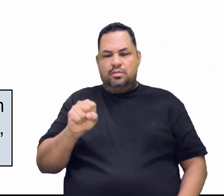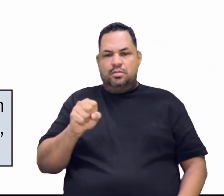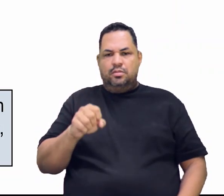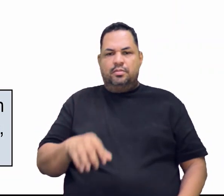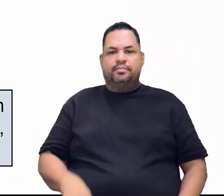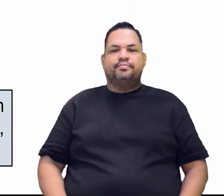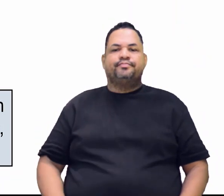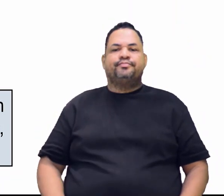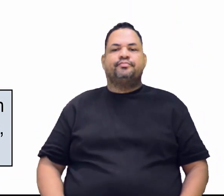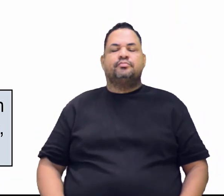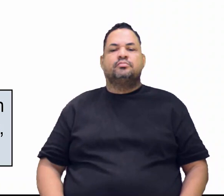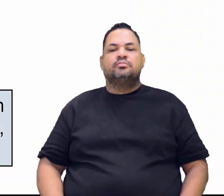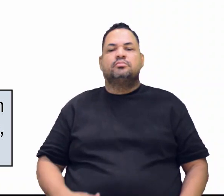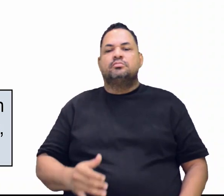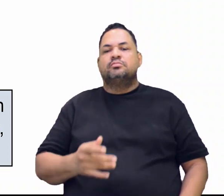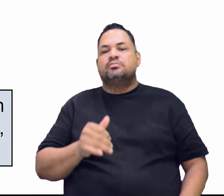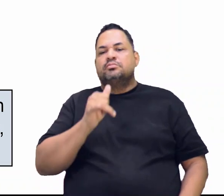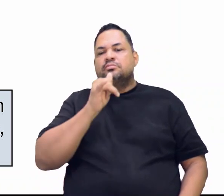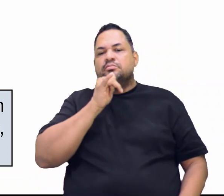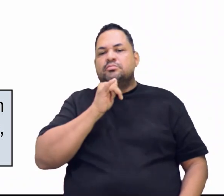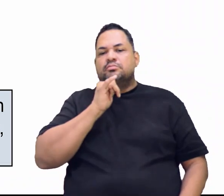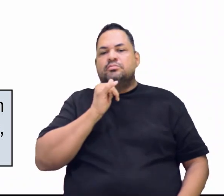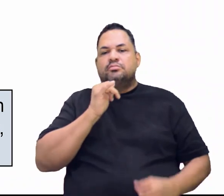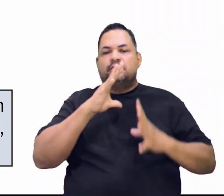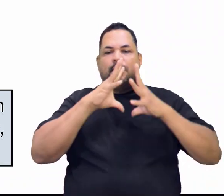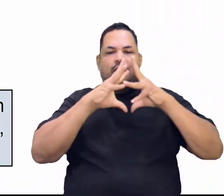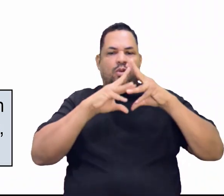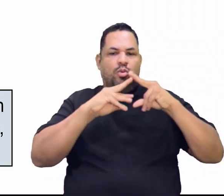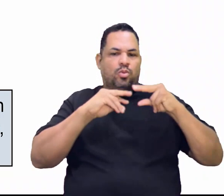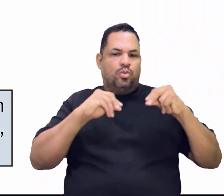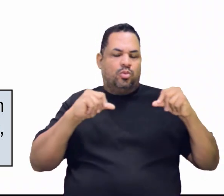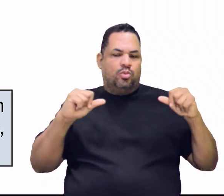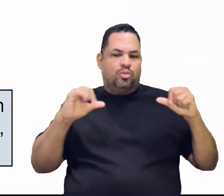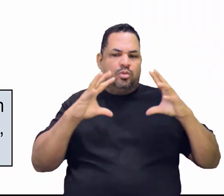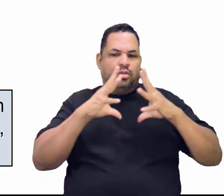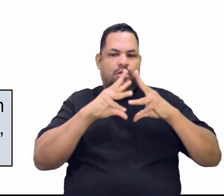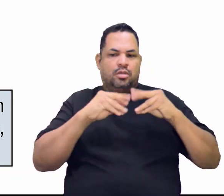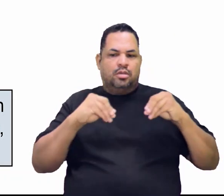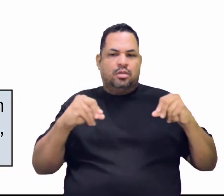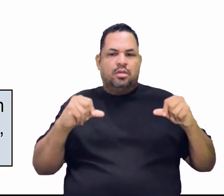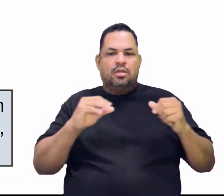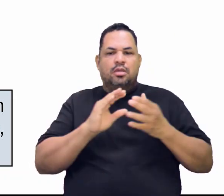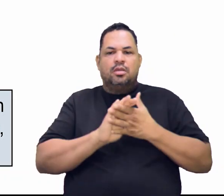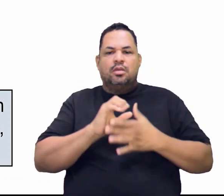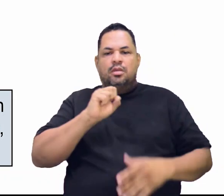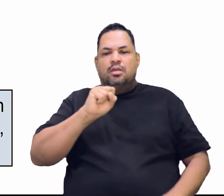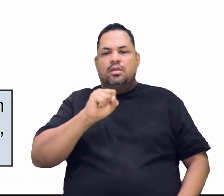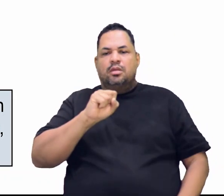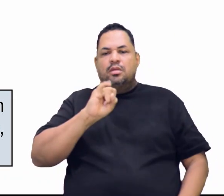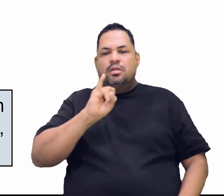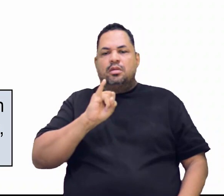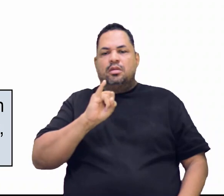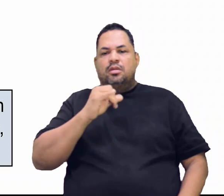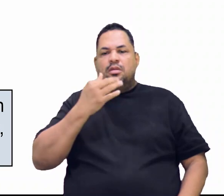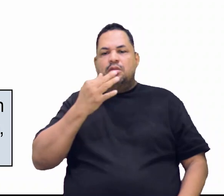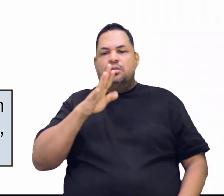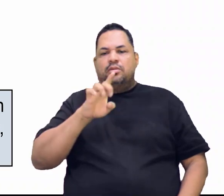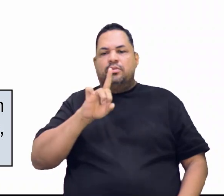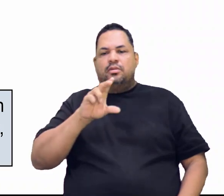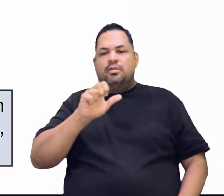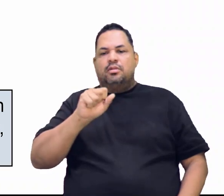1798. Por exemplo, para curar a sífilis, utilizava o